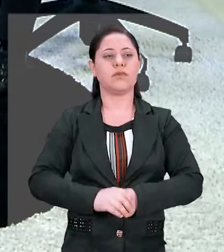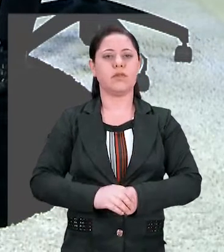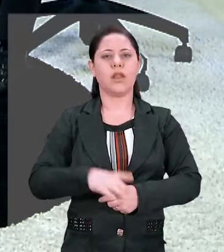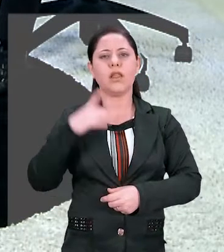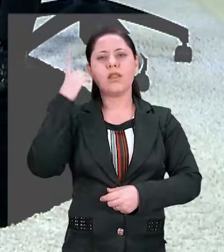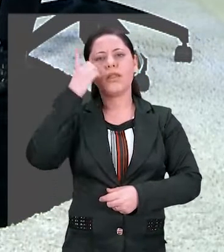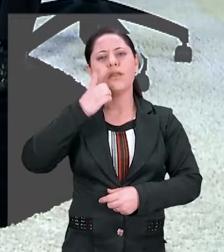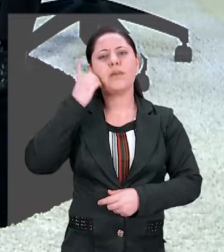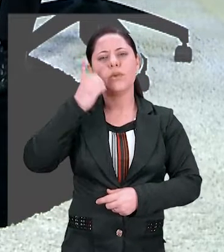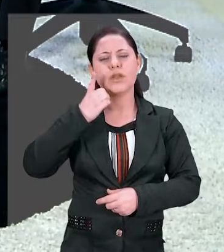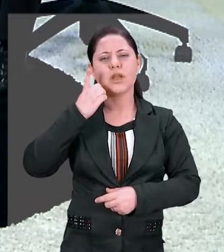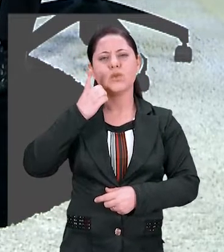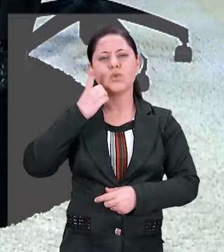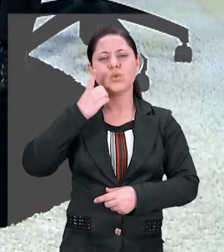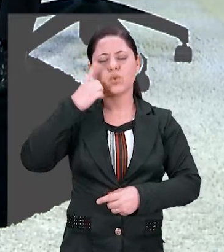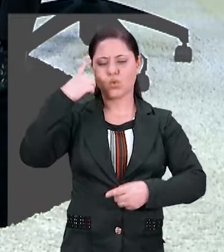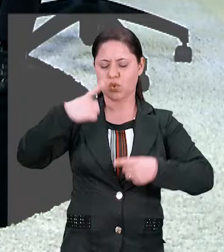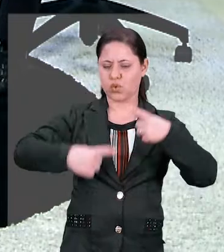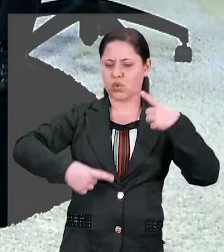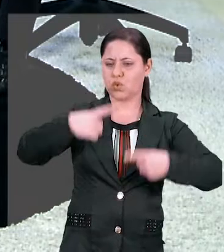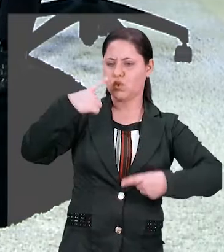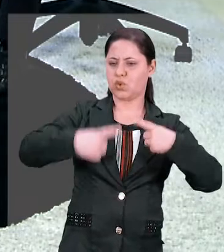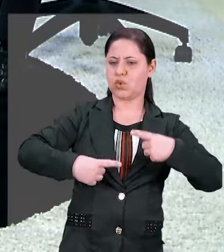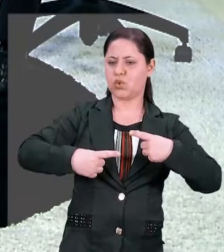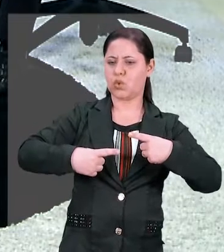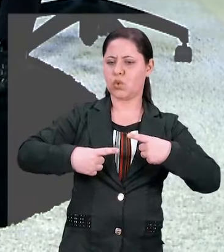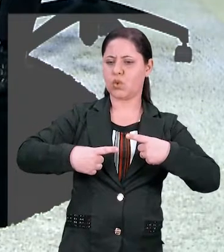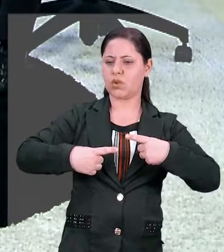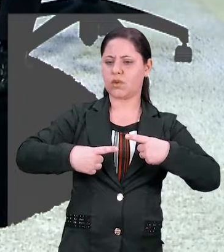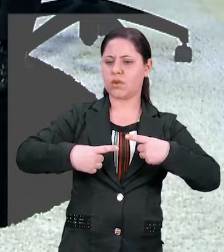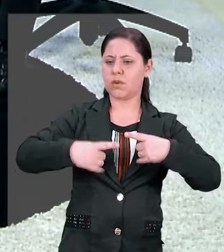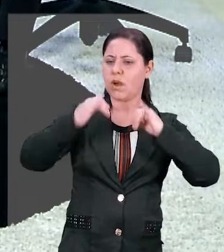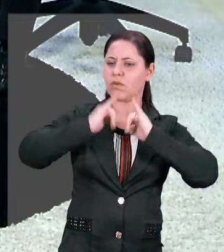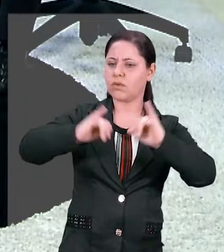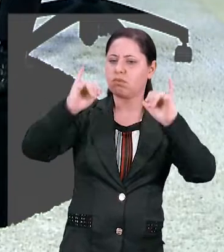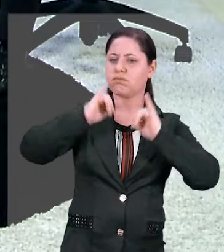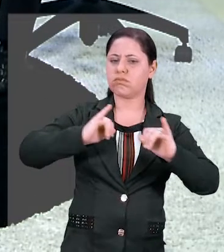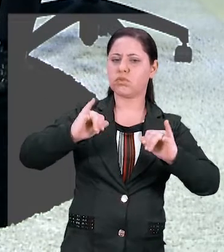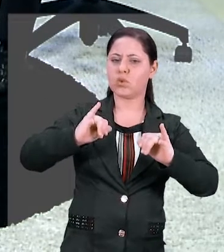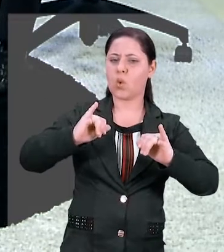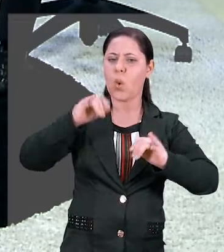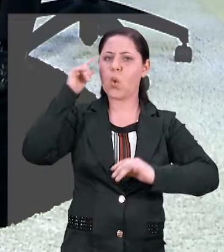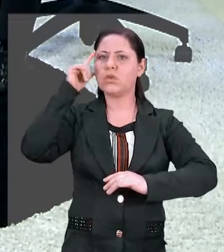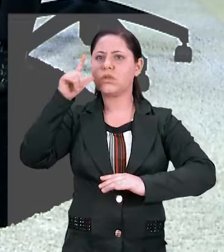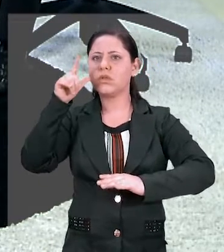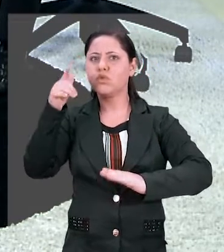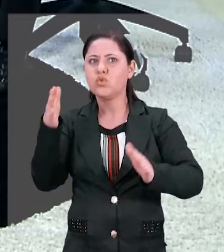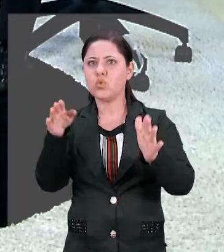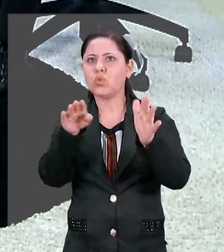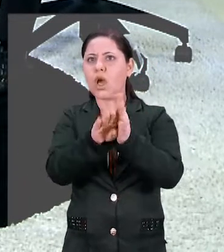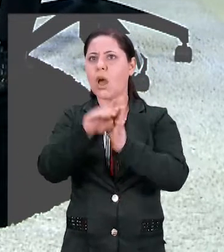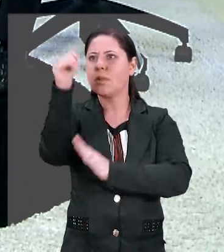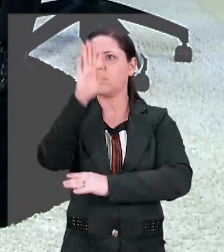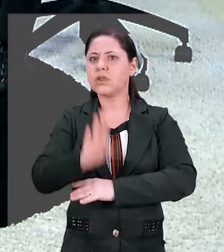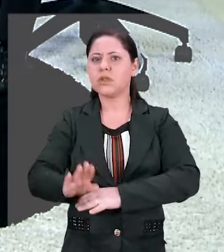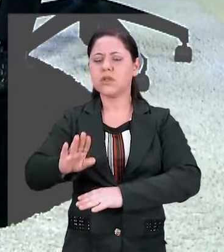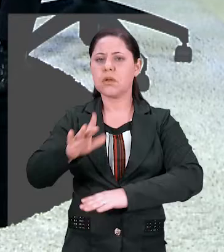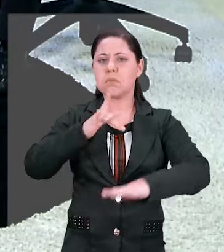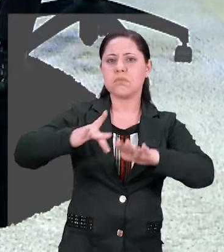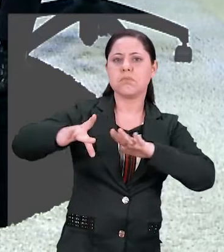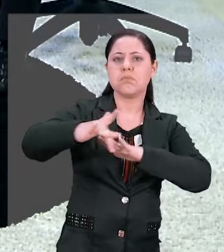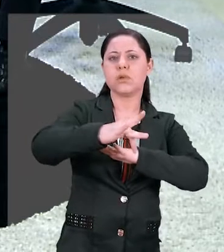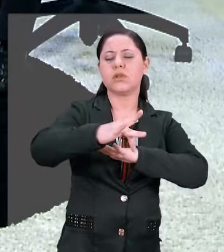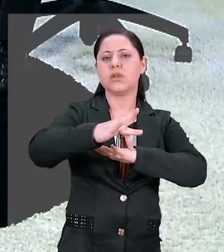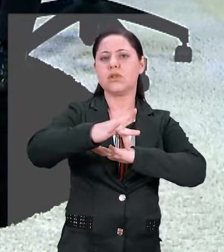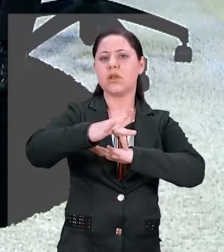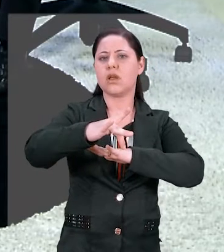Deputado, aquele discurso, aquele pronunciamento de Vossa Excelência alcançou o país através das nossas mídias